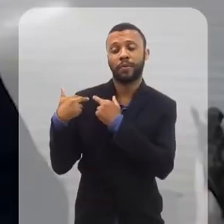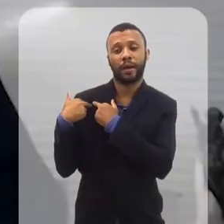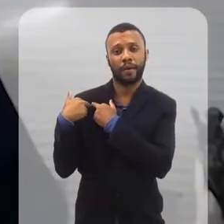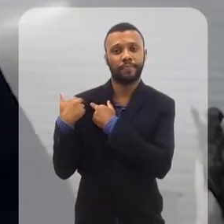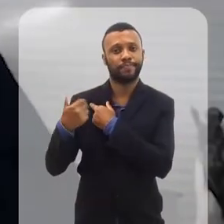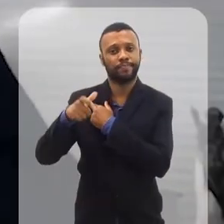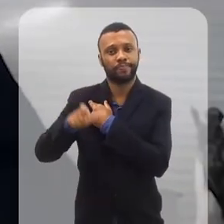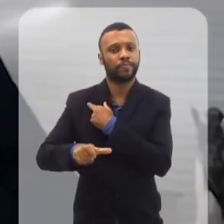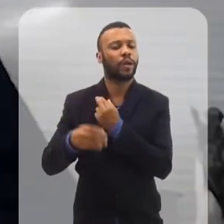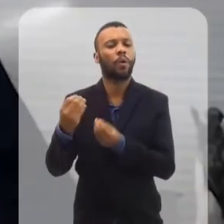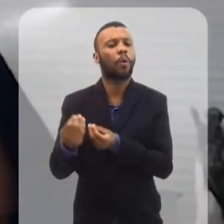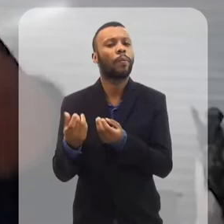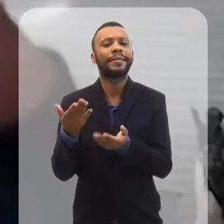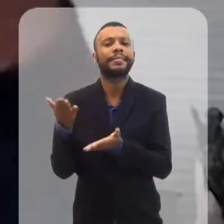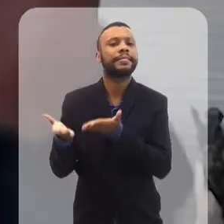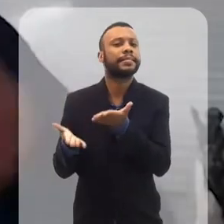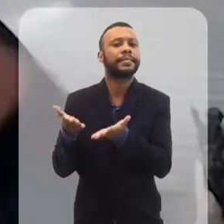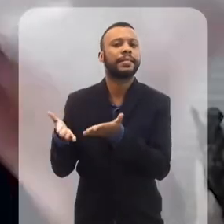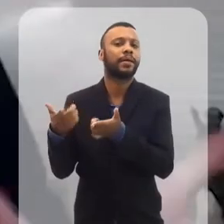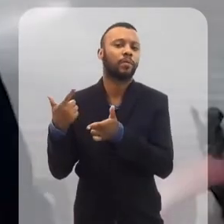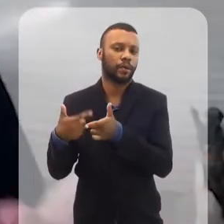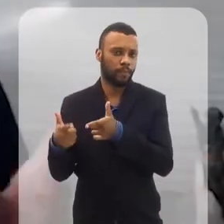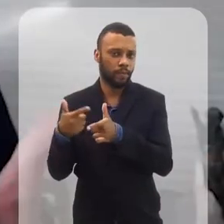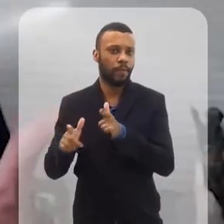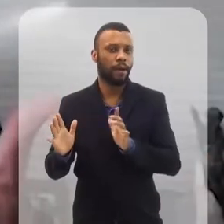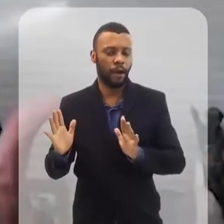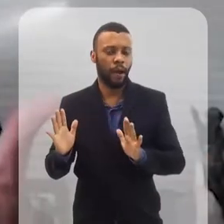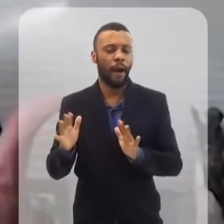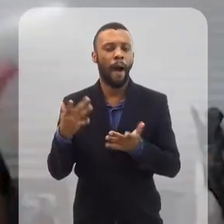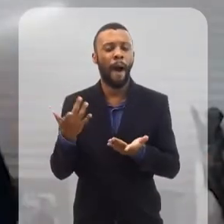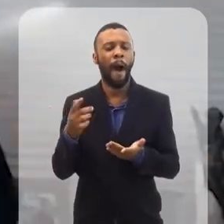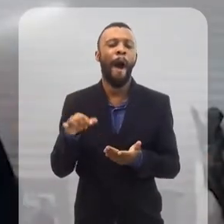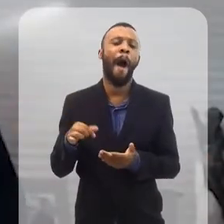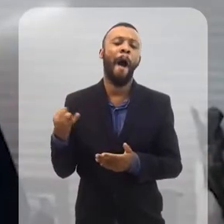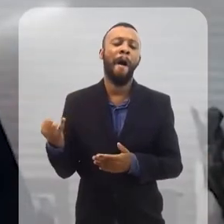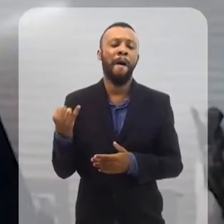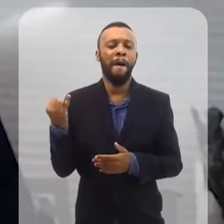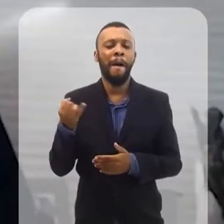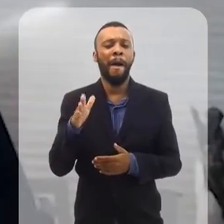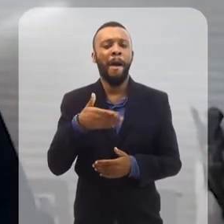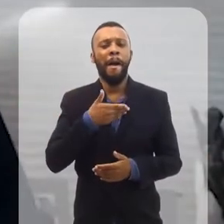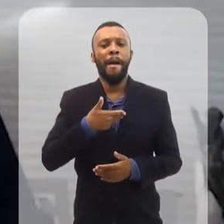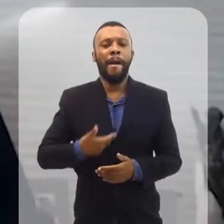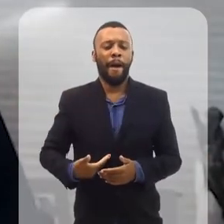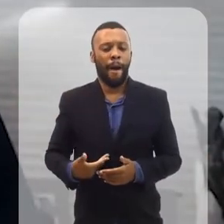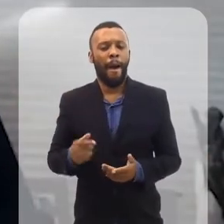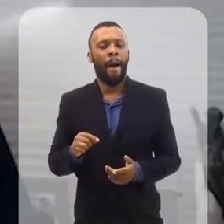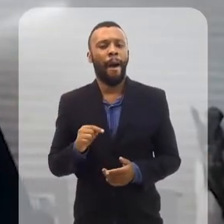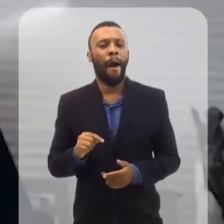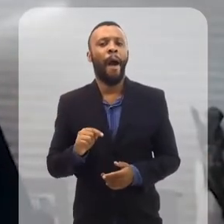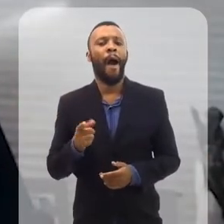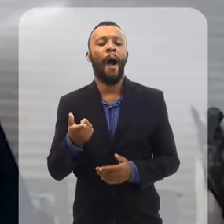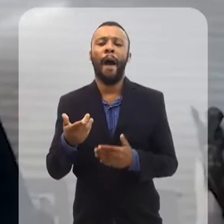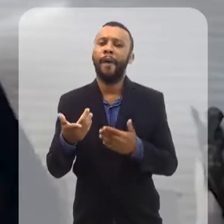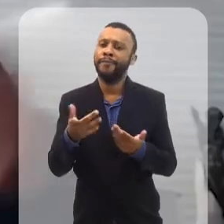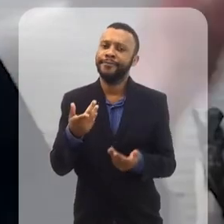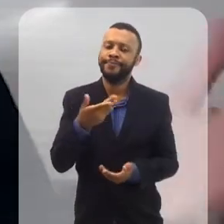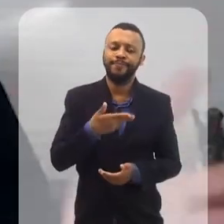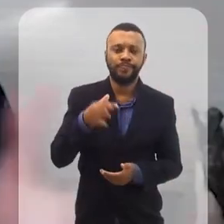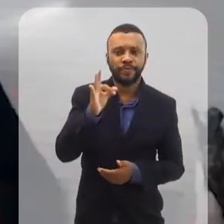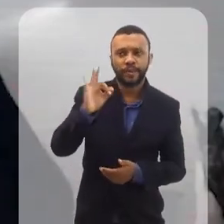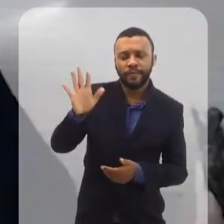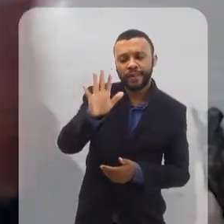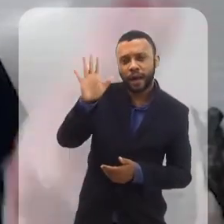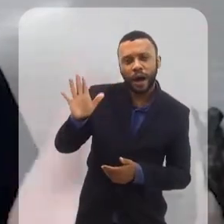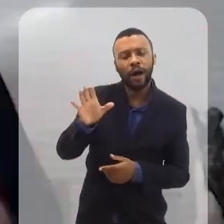Quem é o responsável? Como é que a gente lida com esses problemas? Então, eu acho muito importante que o governo, seja